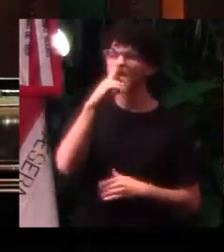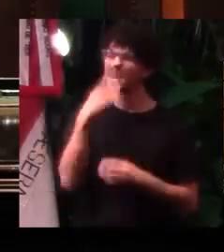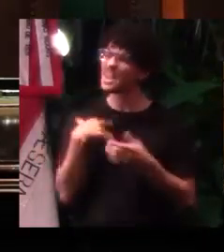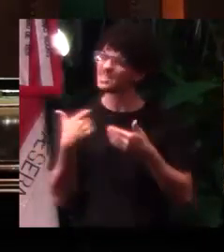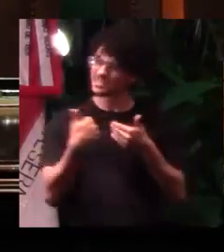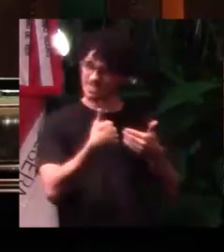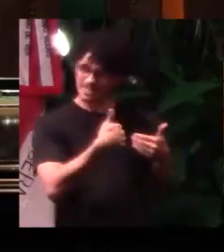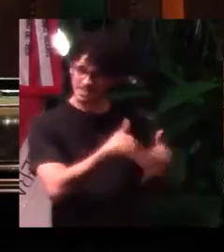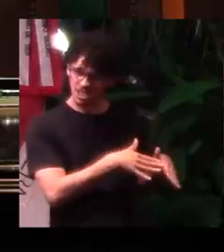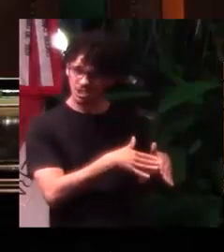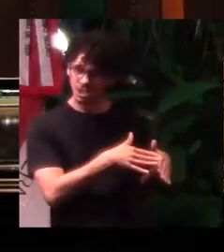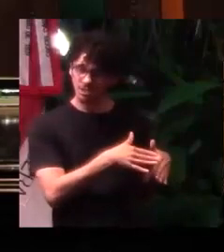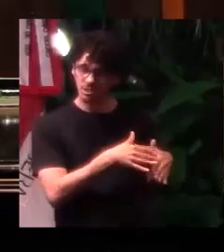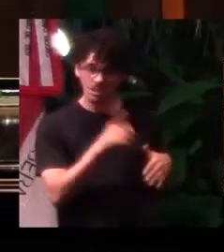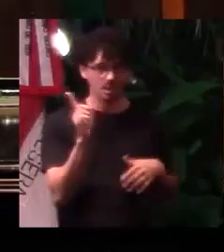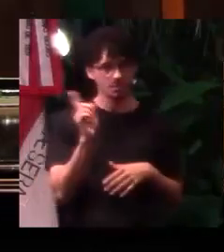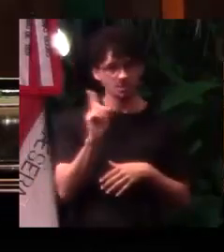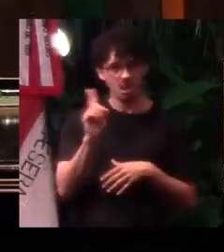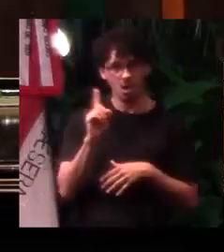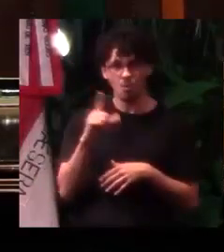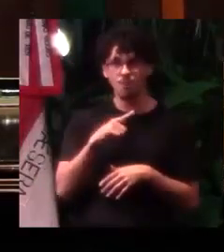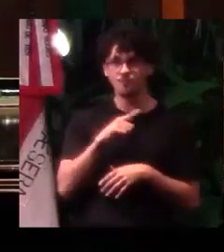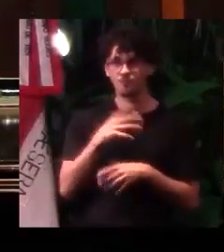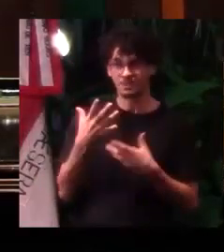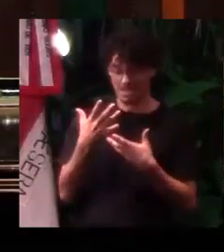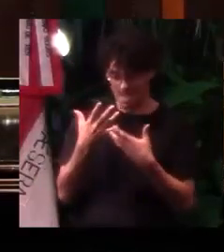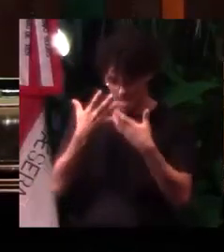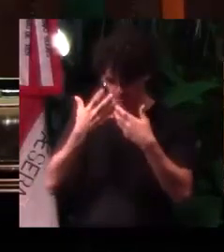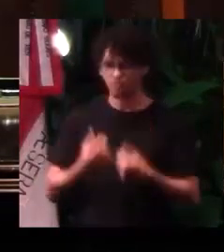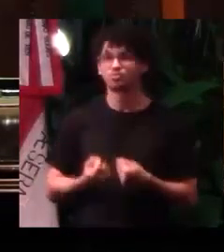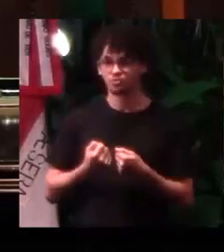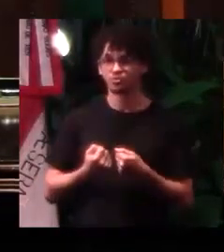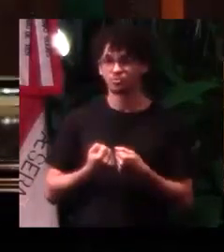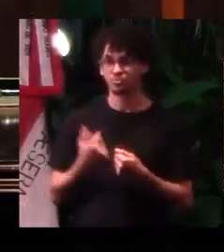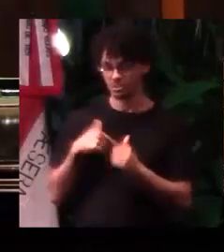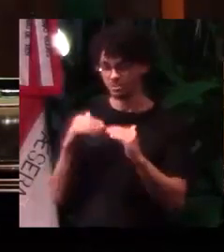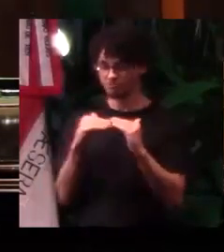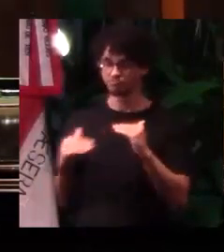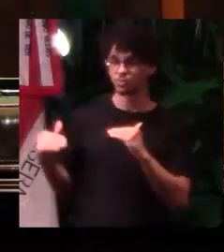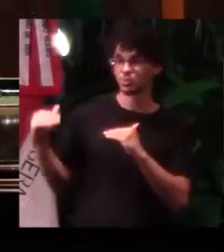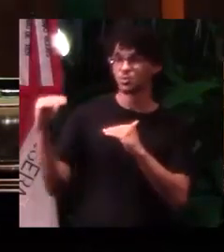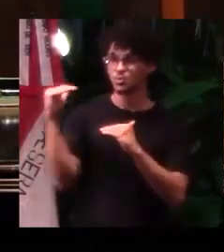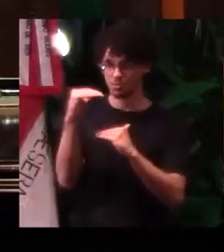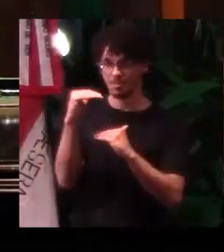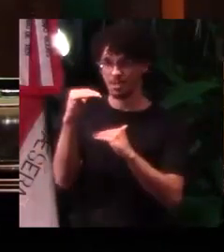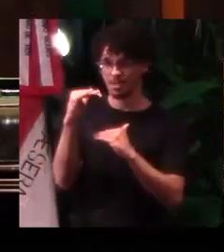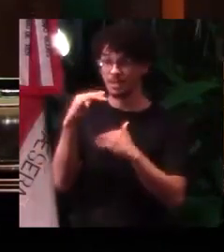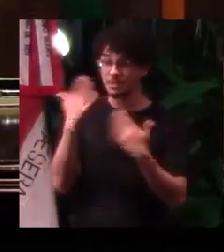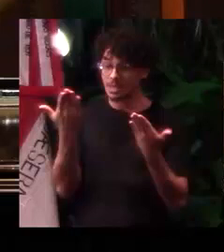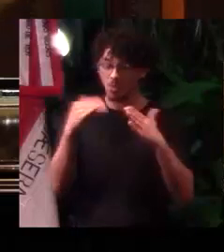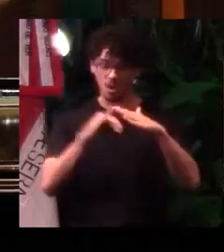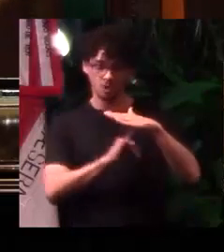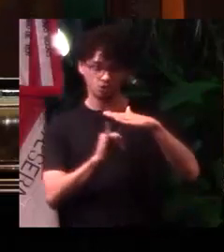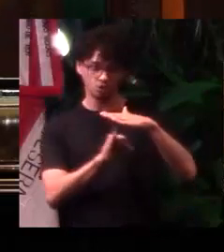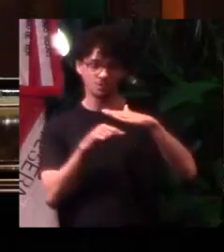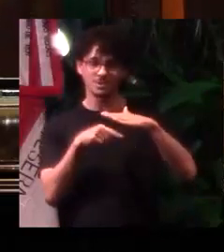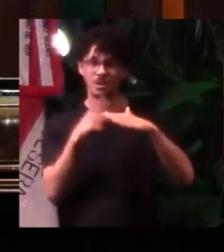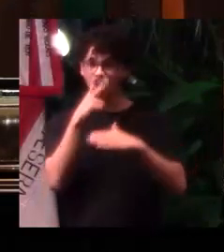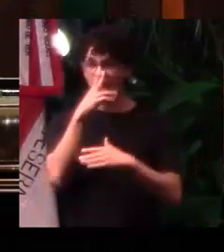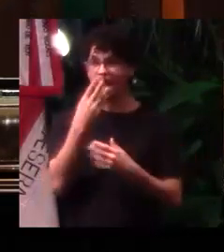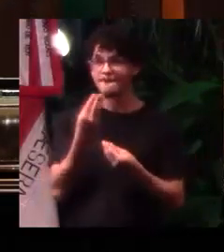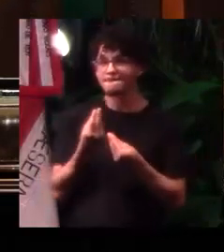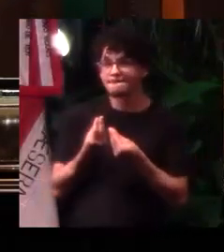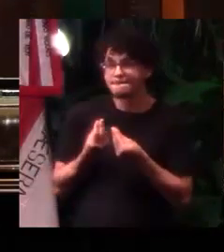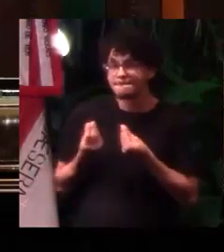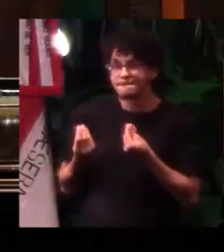suprassunção, você assume aquele que você supera, né? Então, a instituição é uma espécie de teia